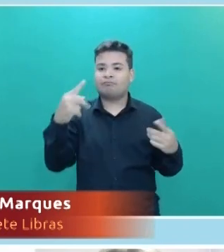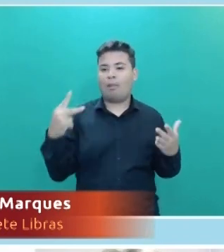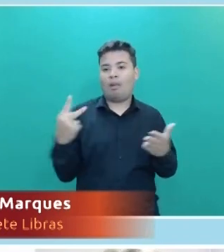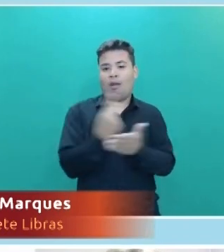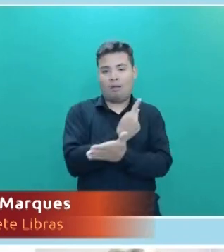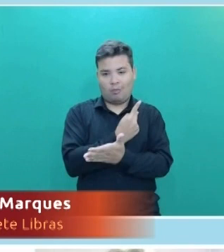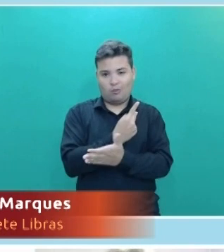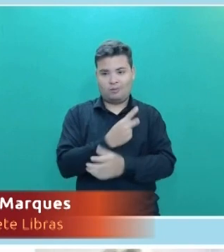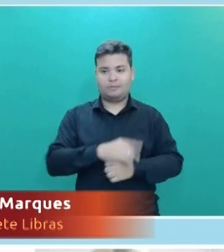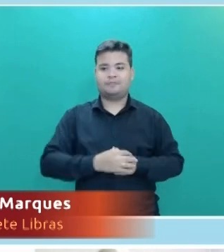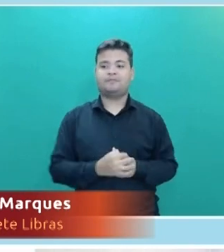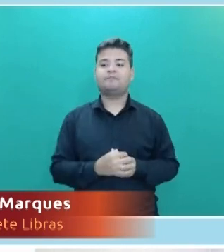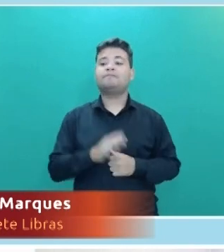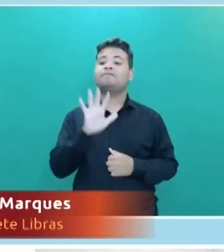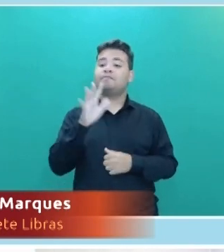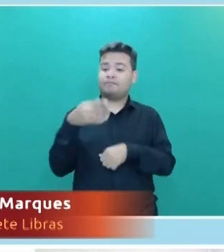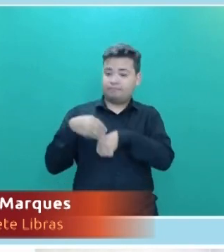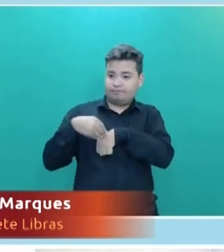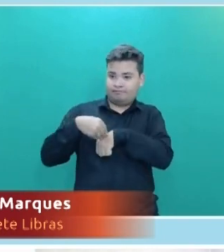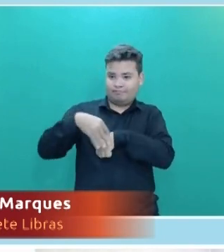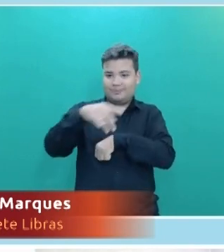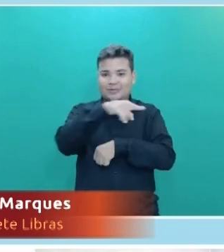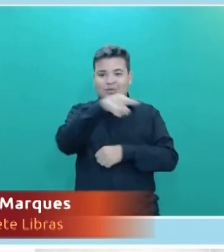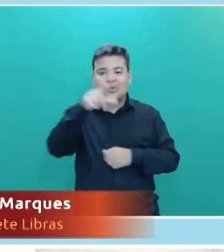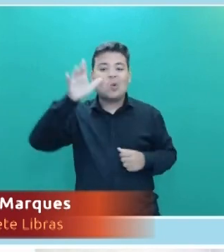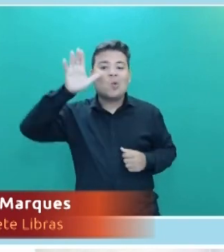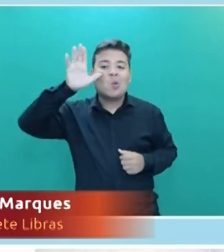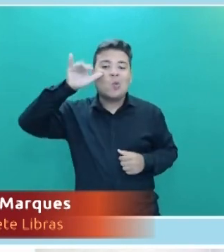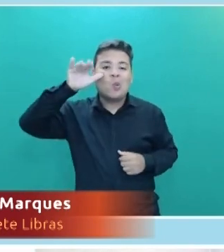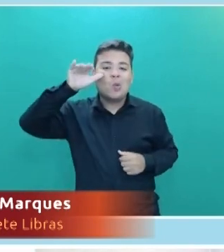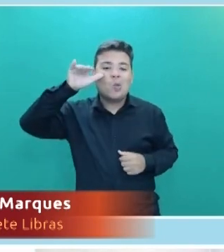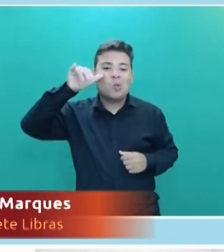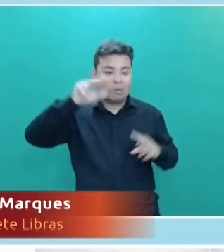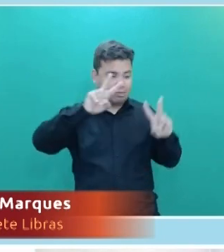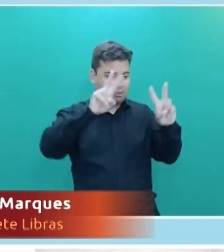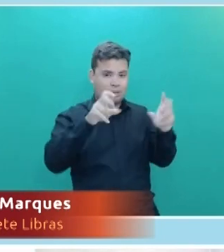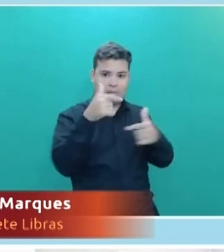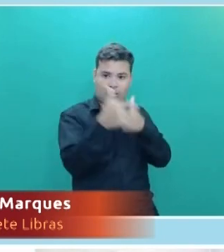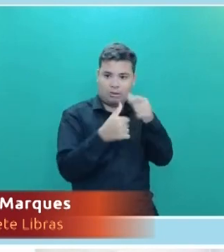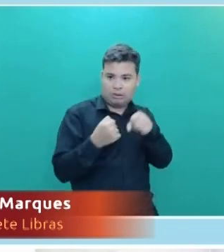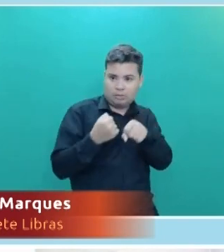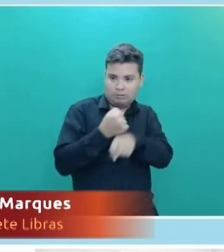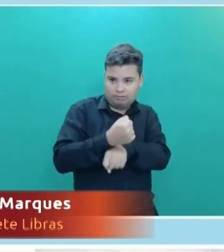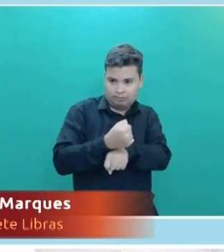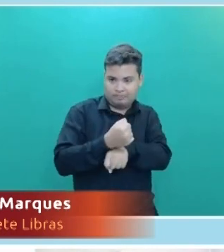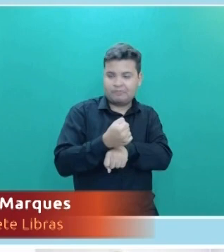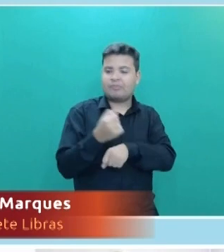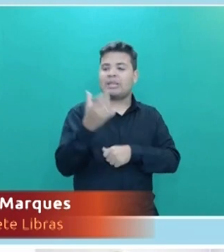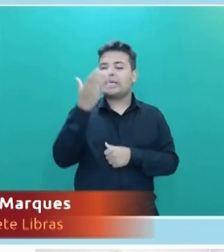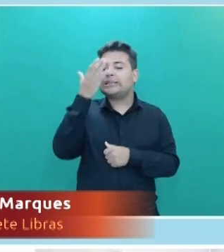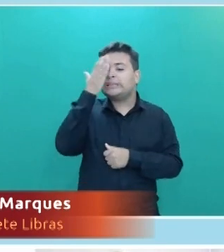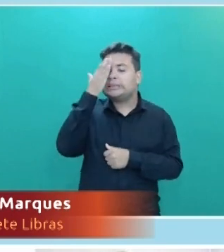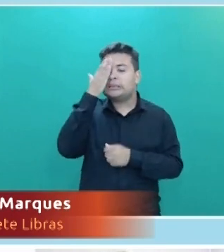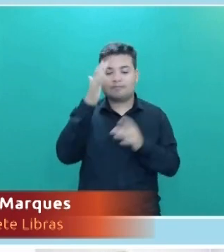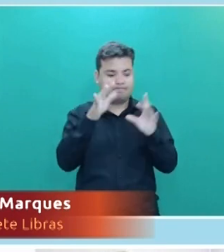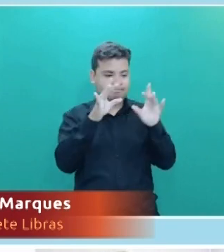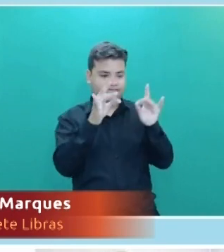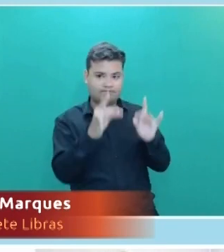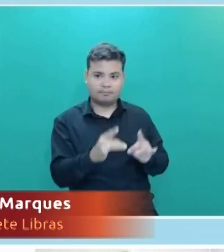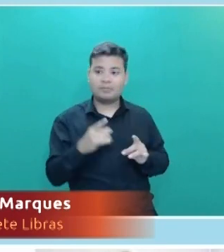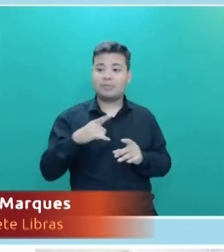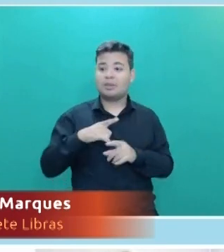recomendar, para quem se interessa pelo assunto, para quem quer ter uma noção, ver o